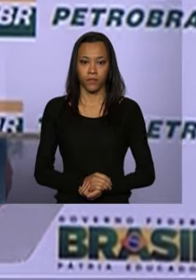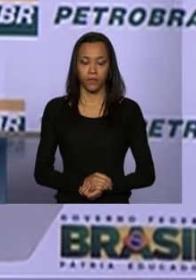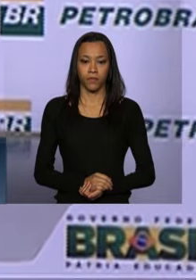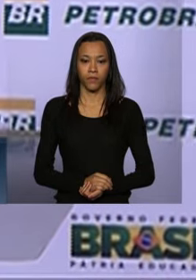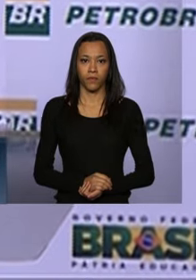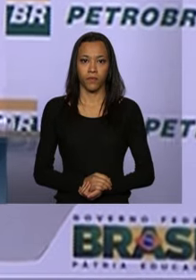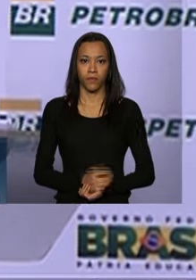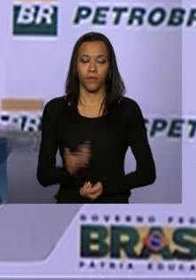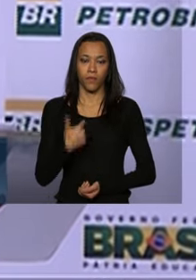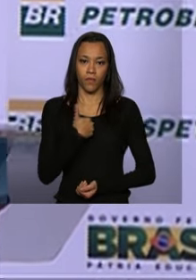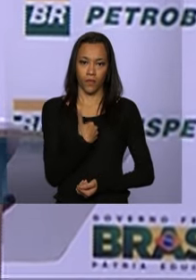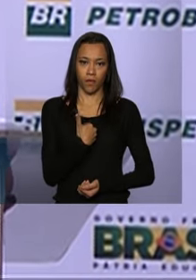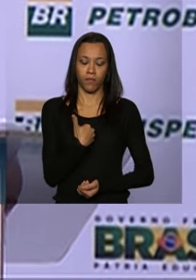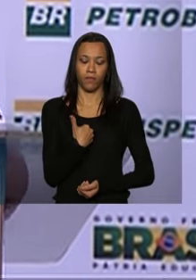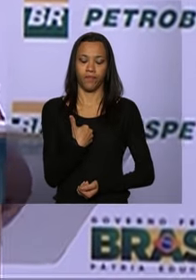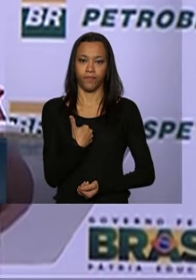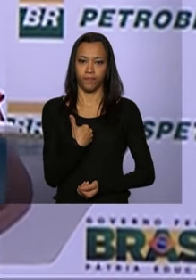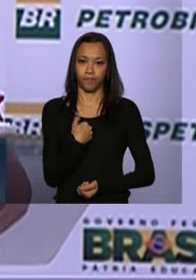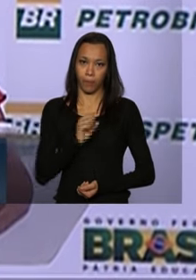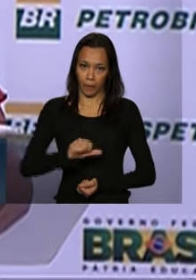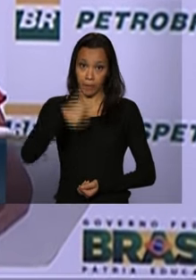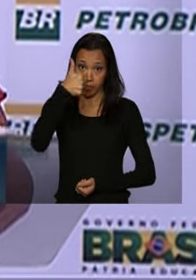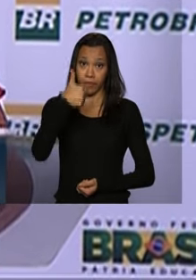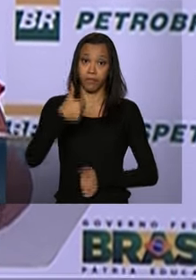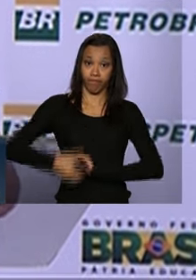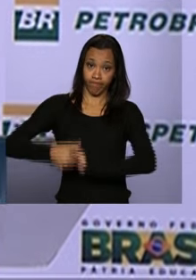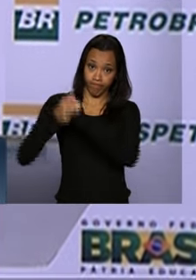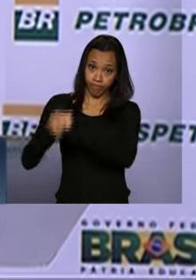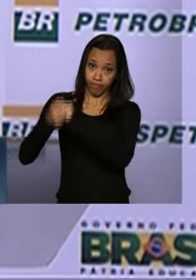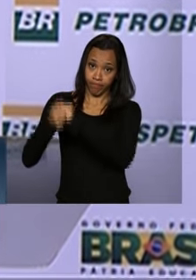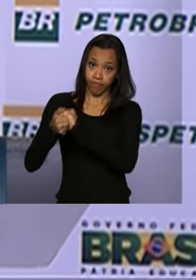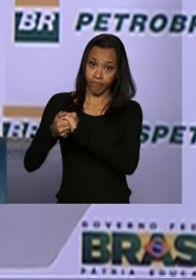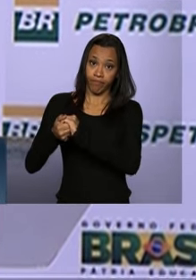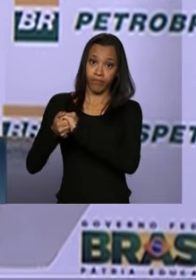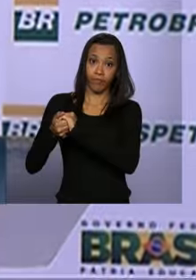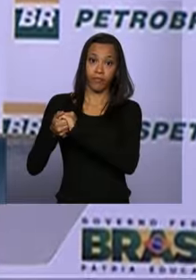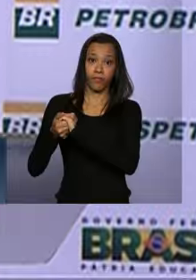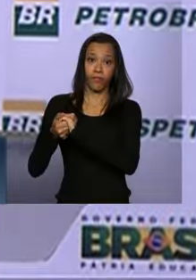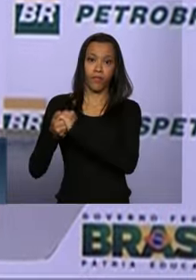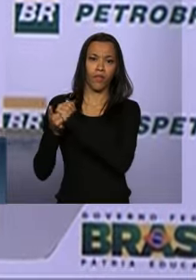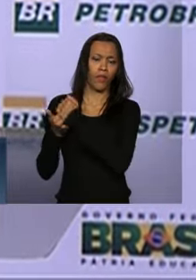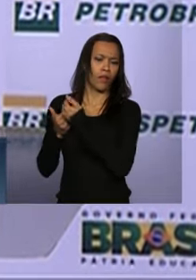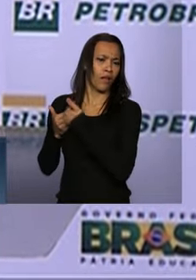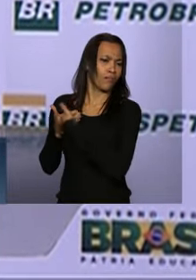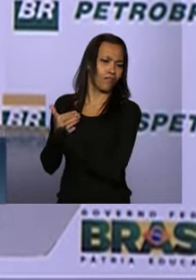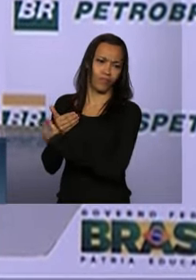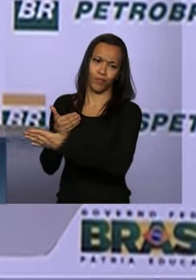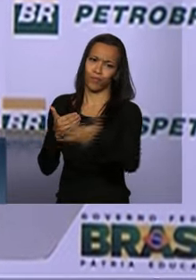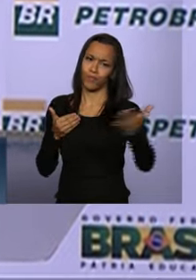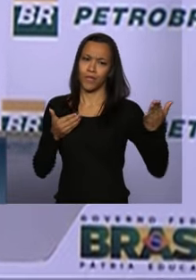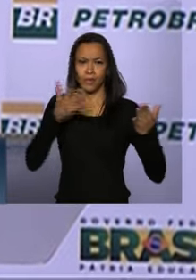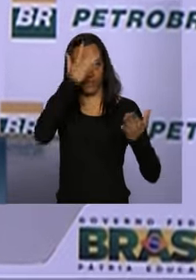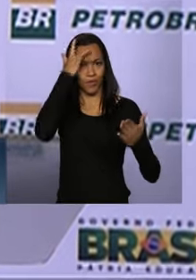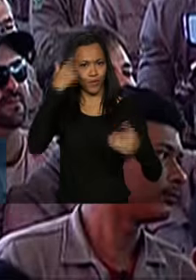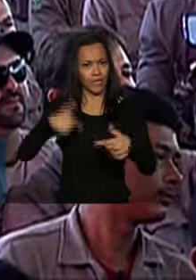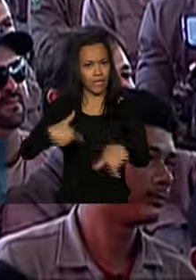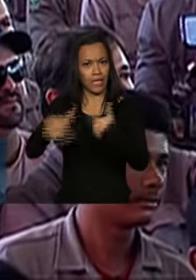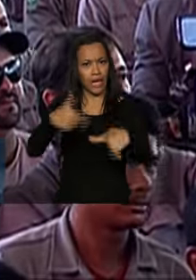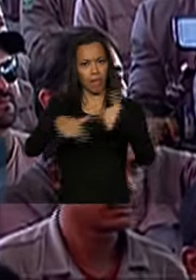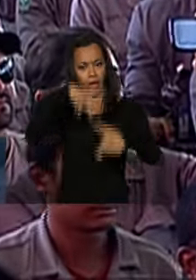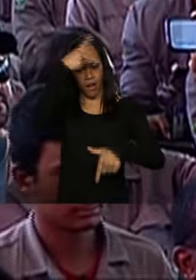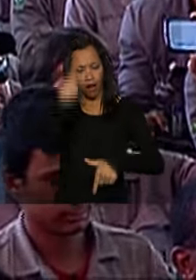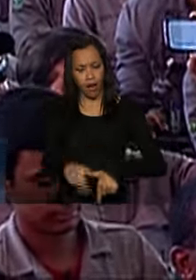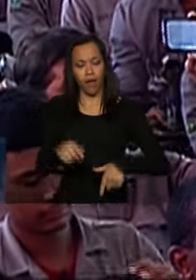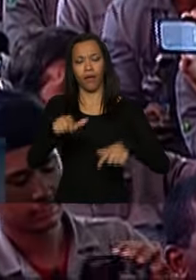Eu primeiro cumprimento aqui a todos os trabalhadores do